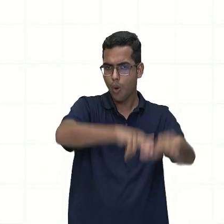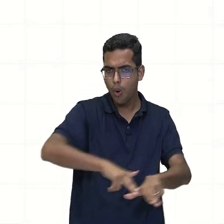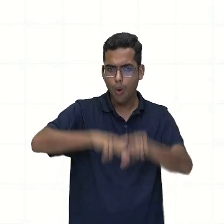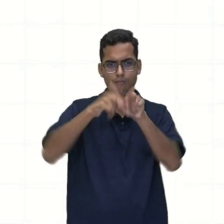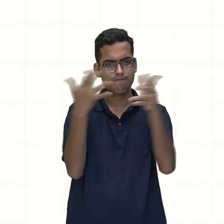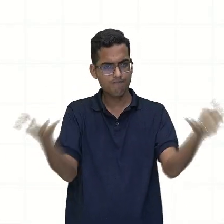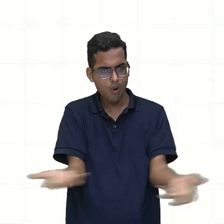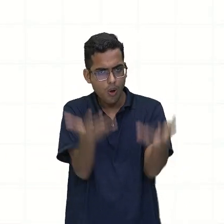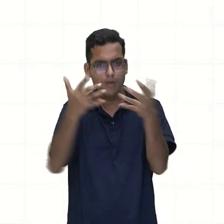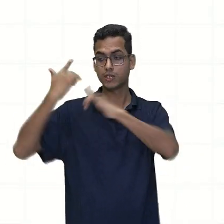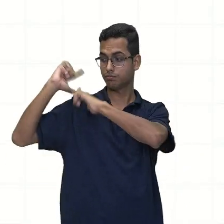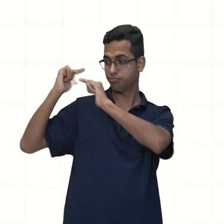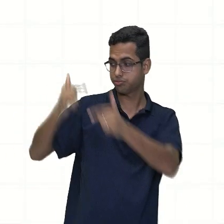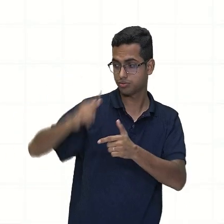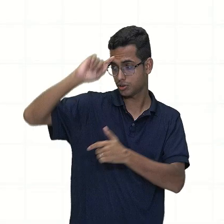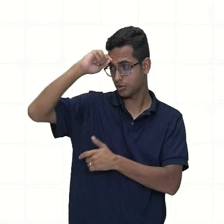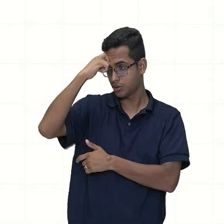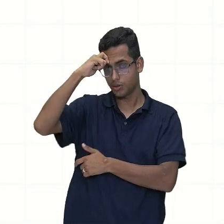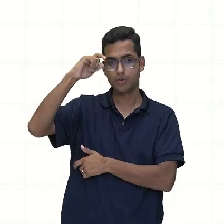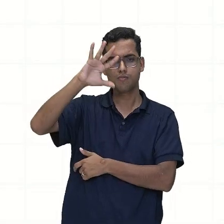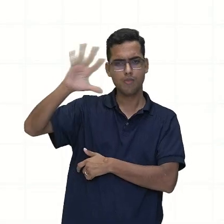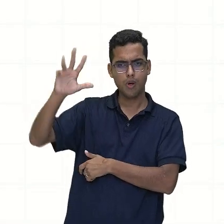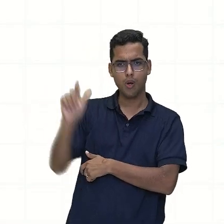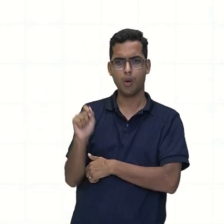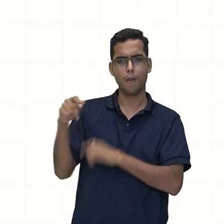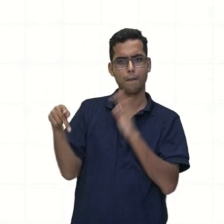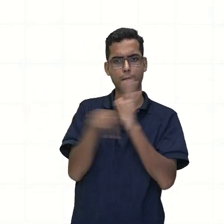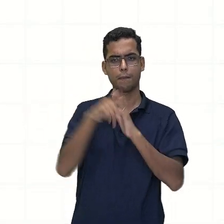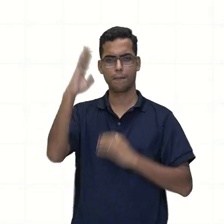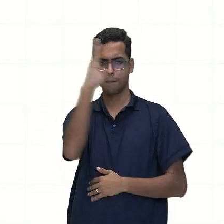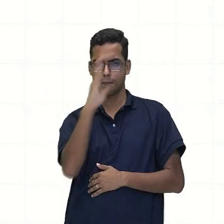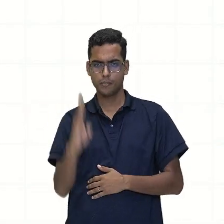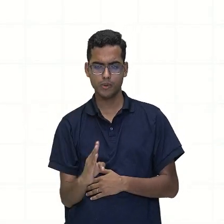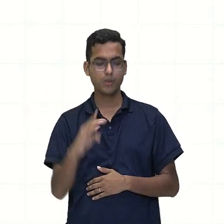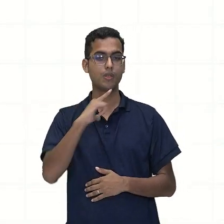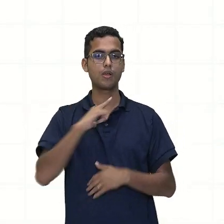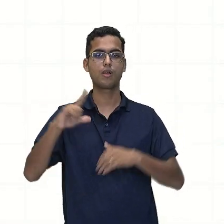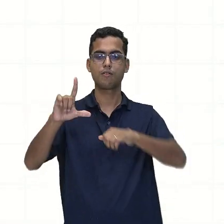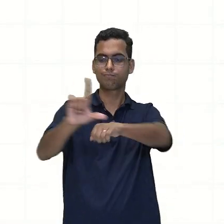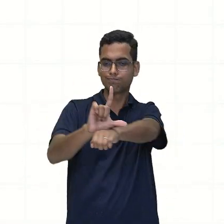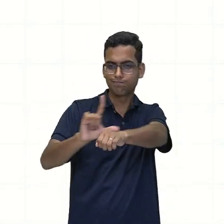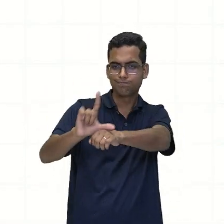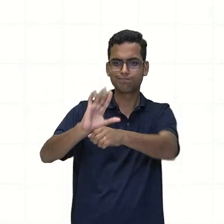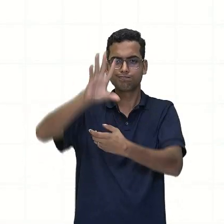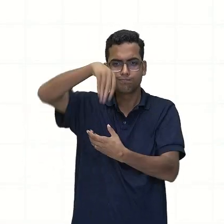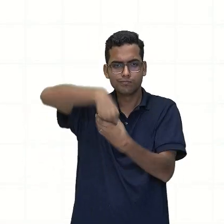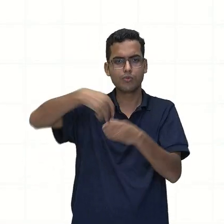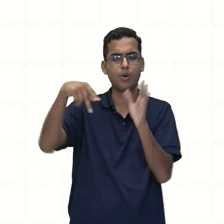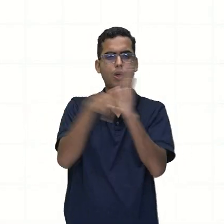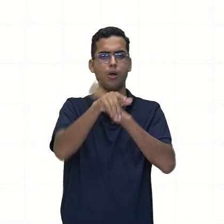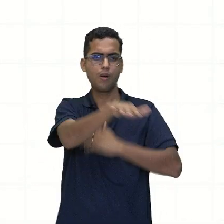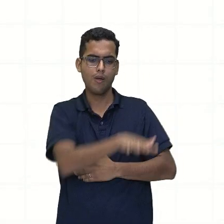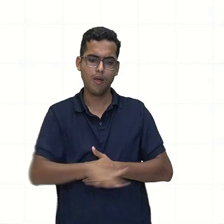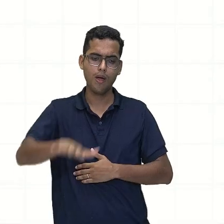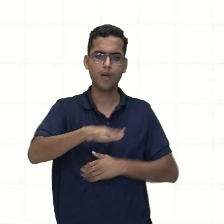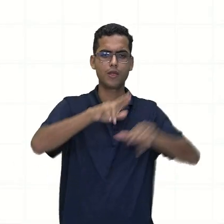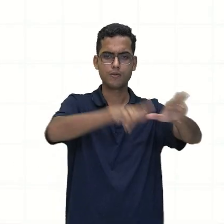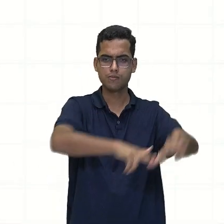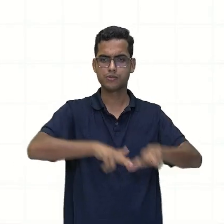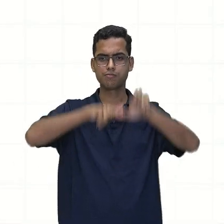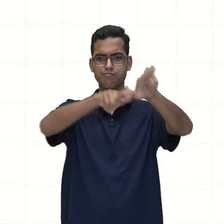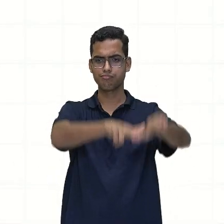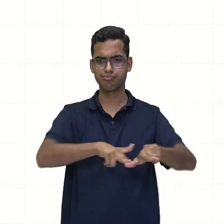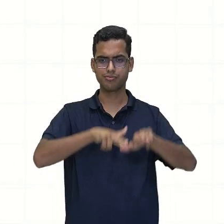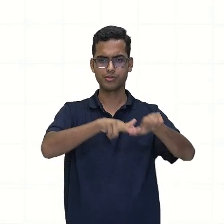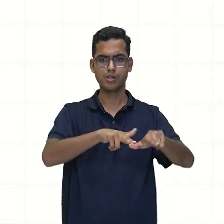aí dois exemplos bem interessantes de lideranças religiosas dentro do candomblé. E